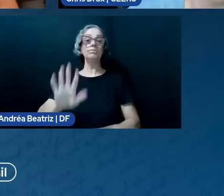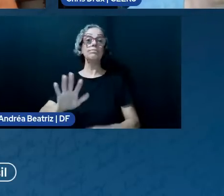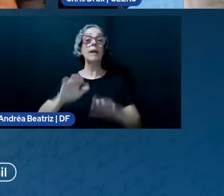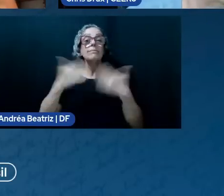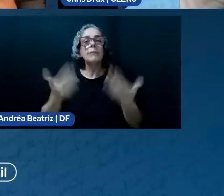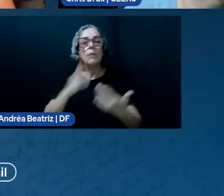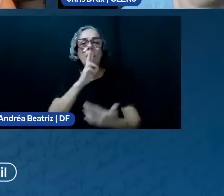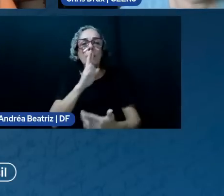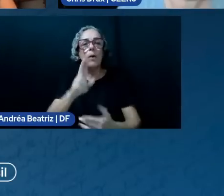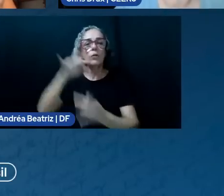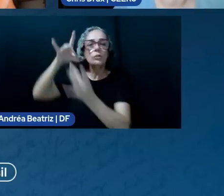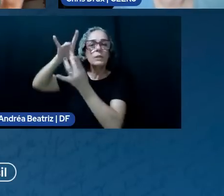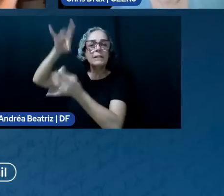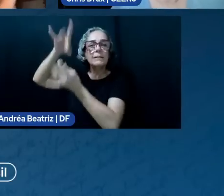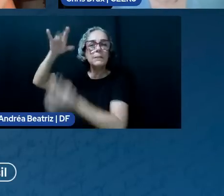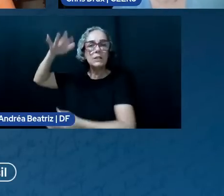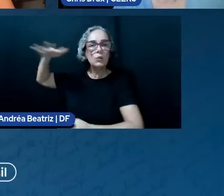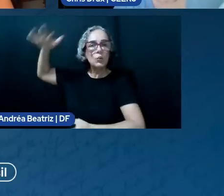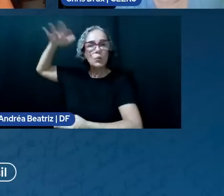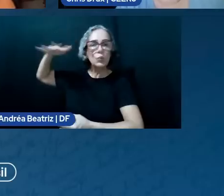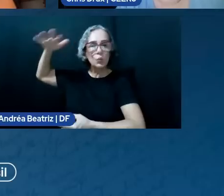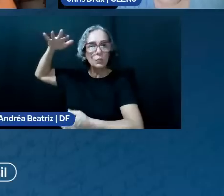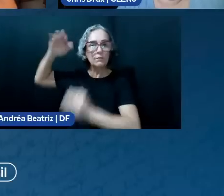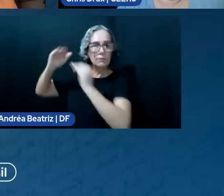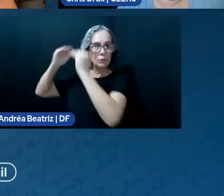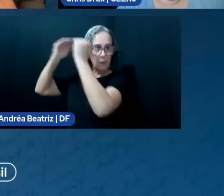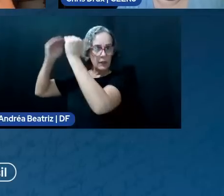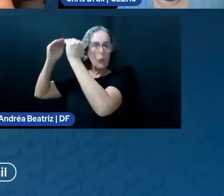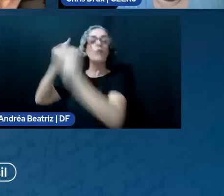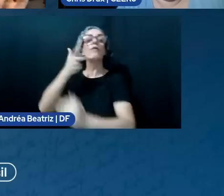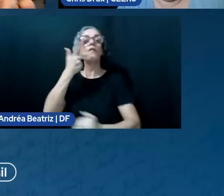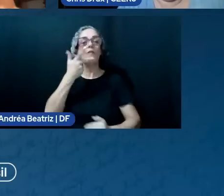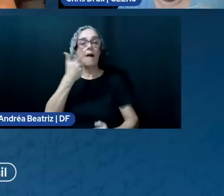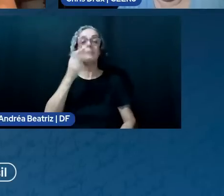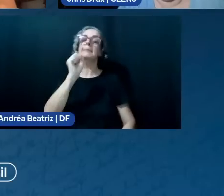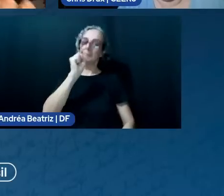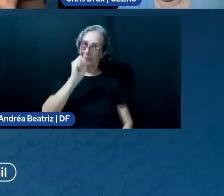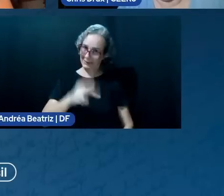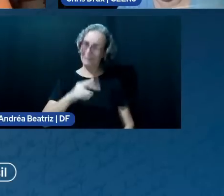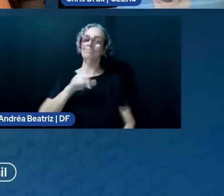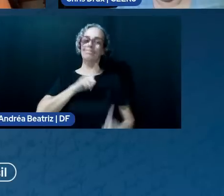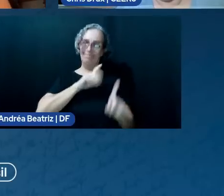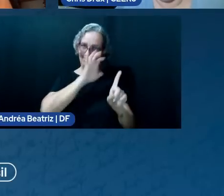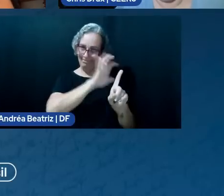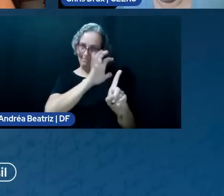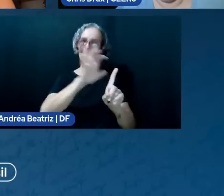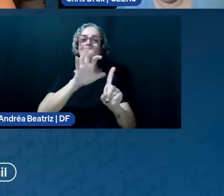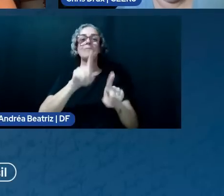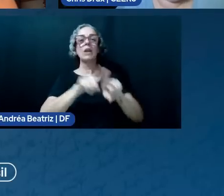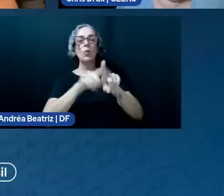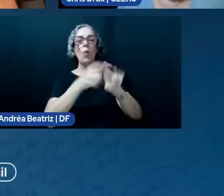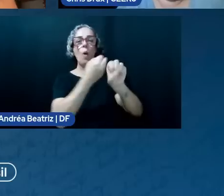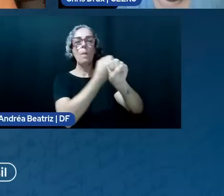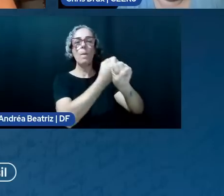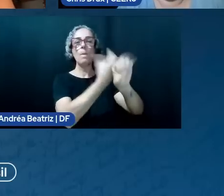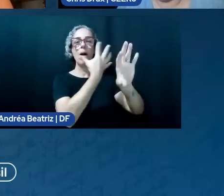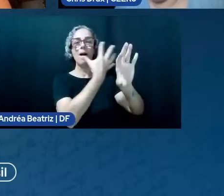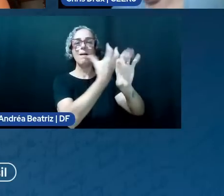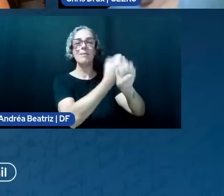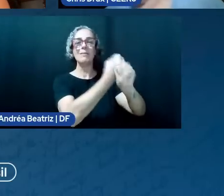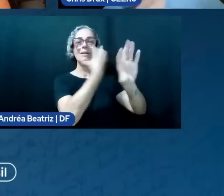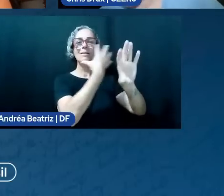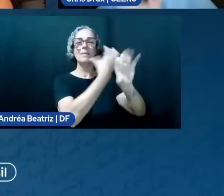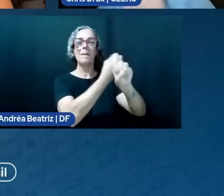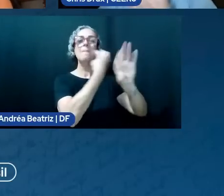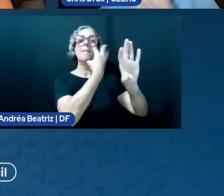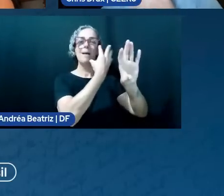sim, e muito importante. Bem como o magnetismo, que é a fonte